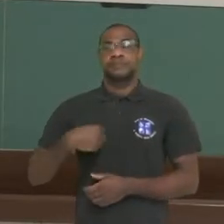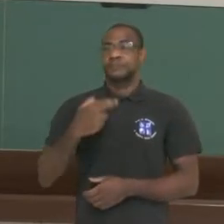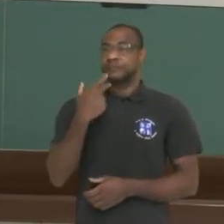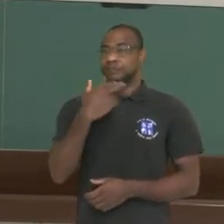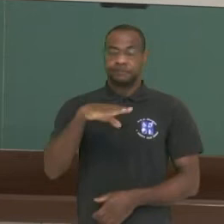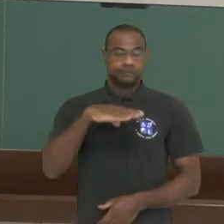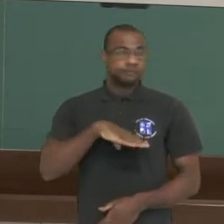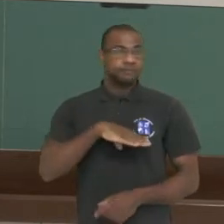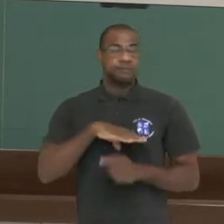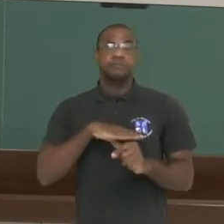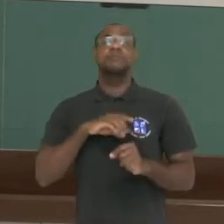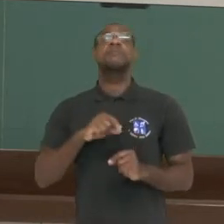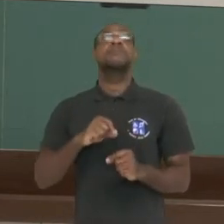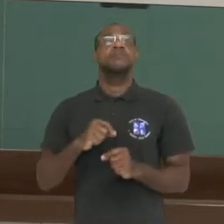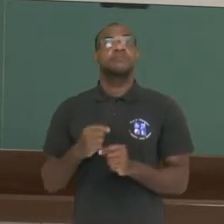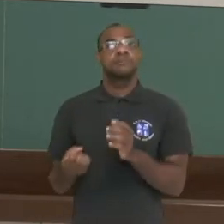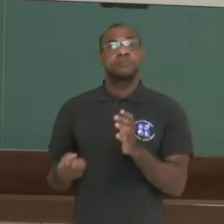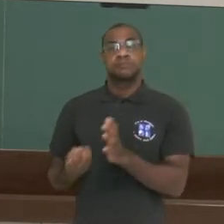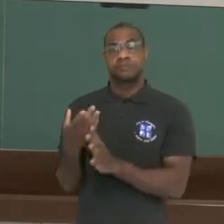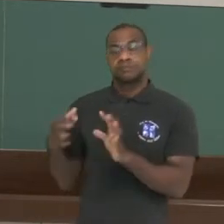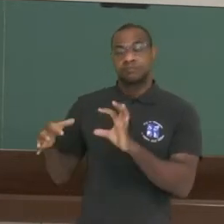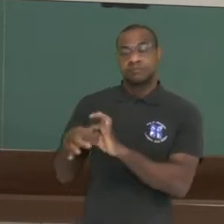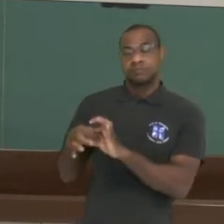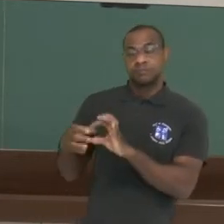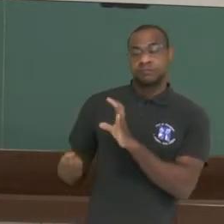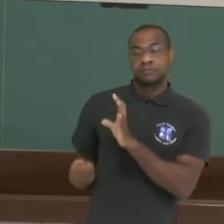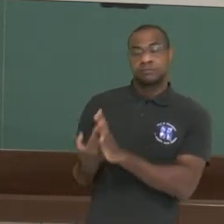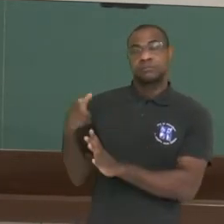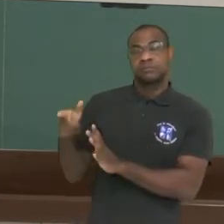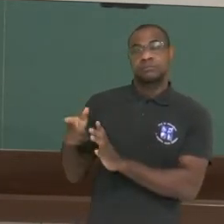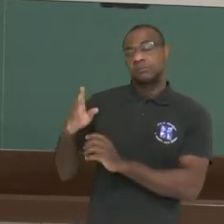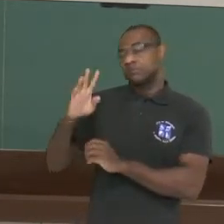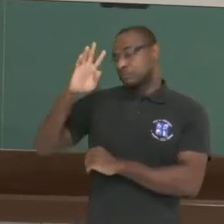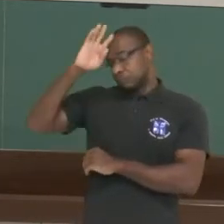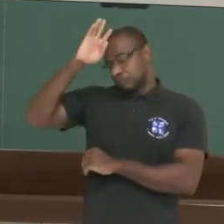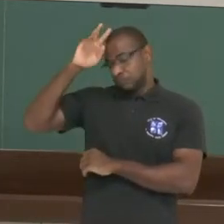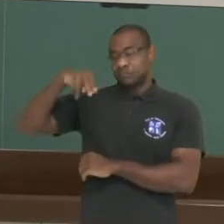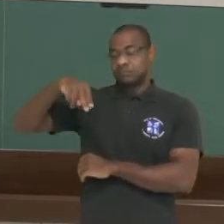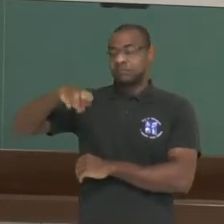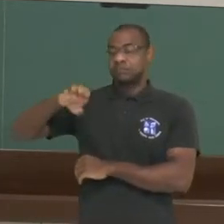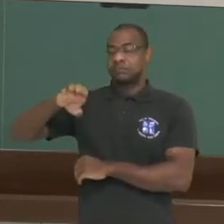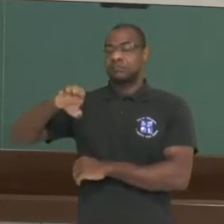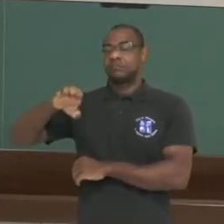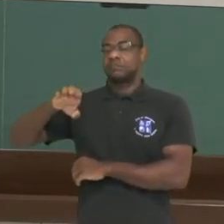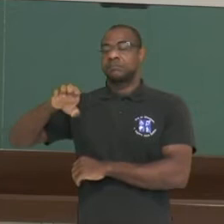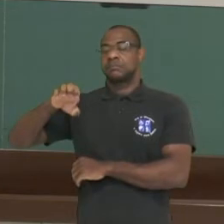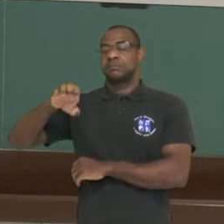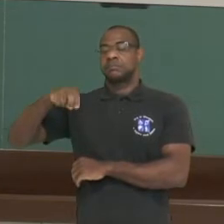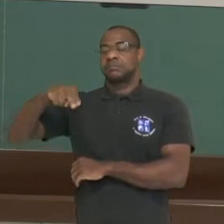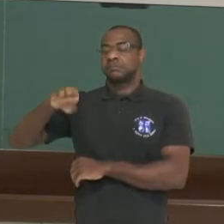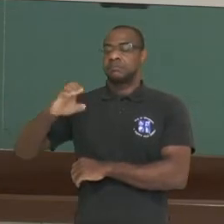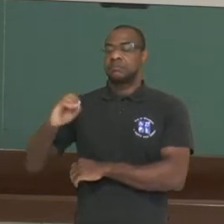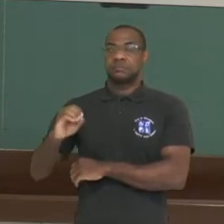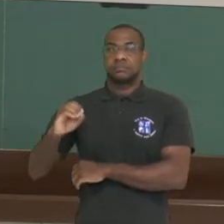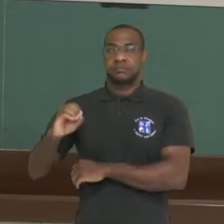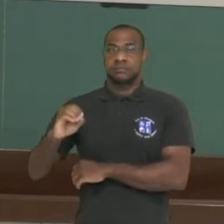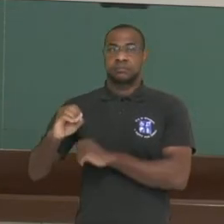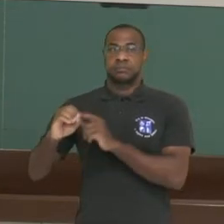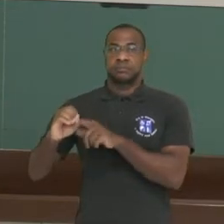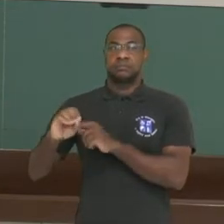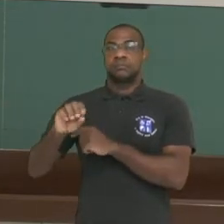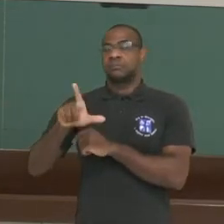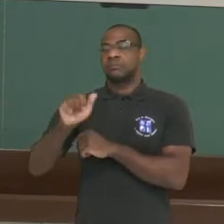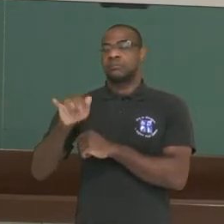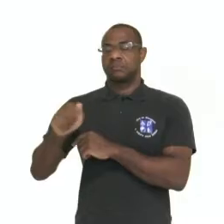portuguesa tem de origem, ela é uma língua neo. A palavra neo, quando vocês encontrarem também, ó, mais uma dica,